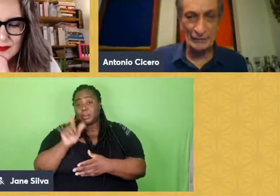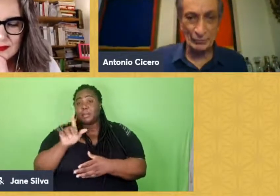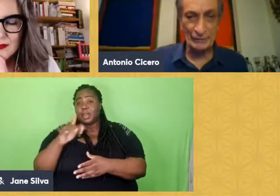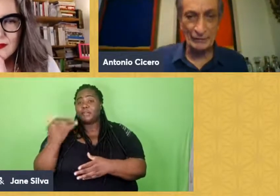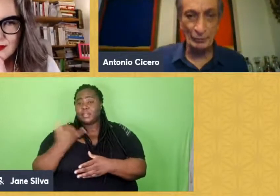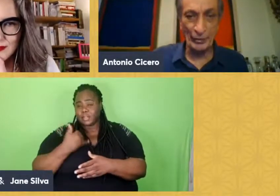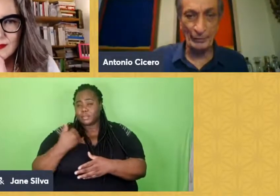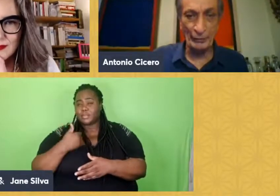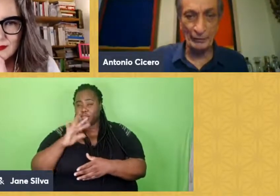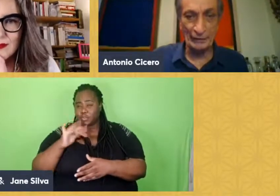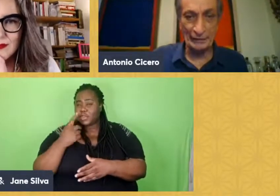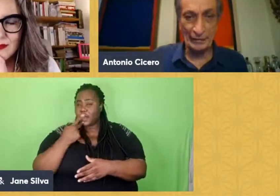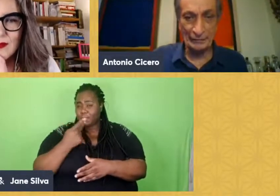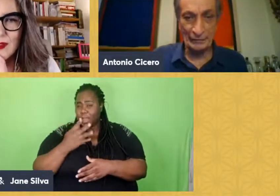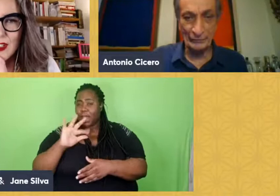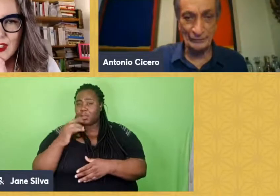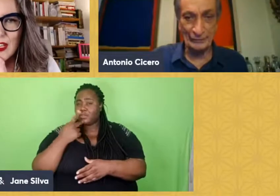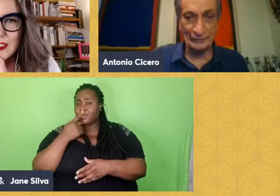falaram já sobre esse poema